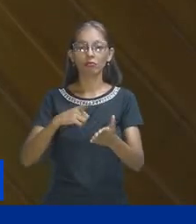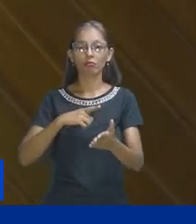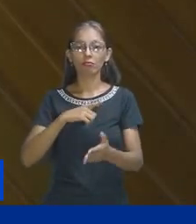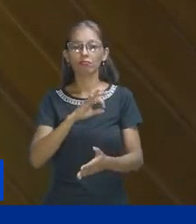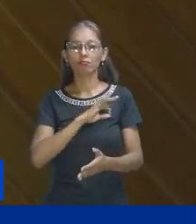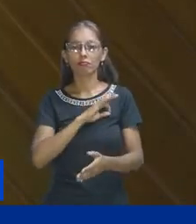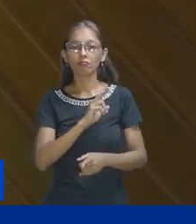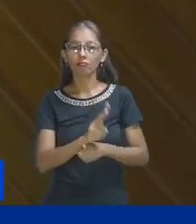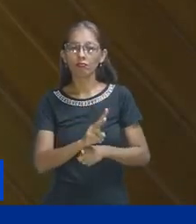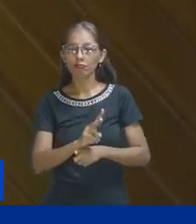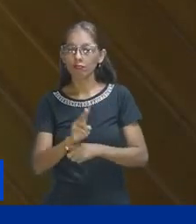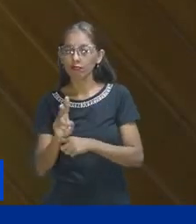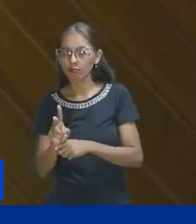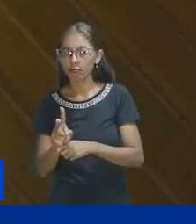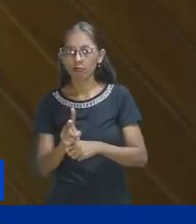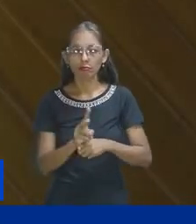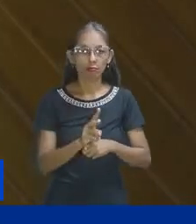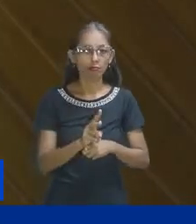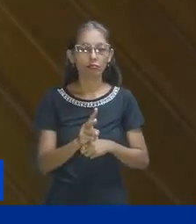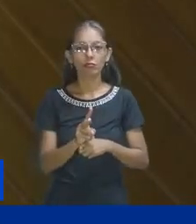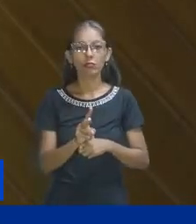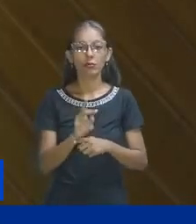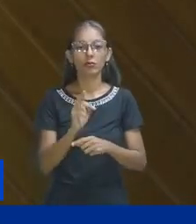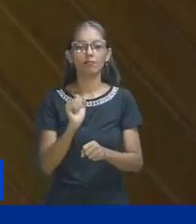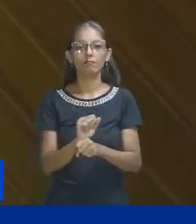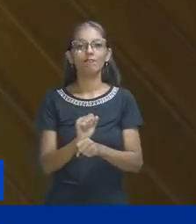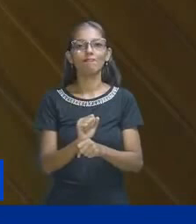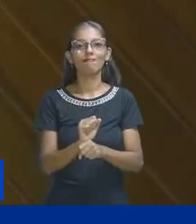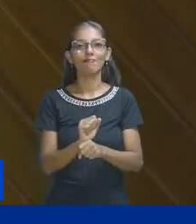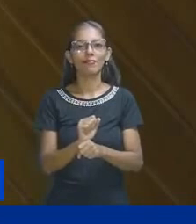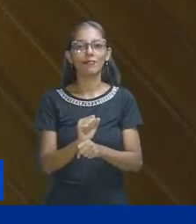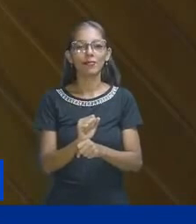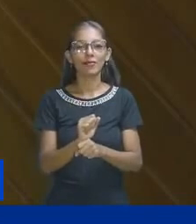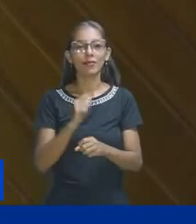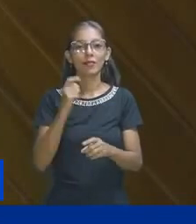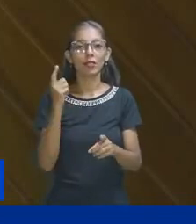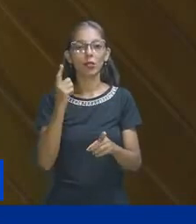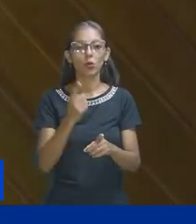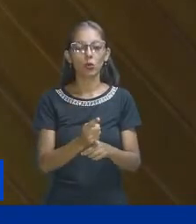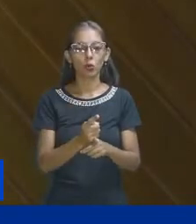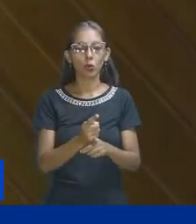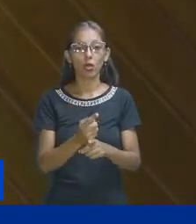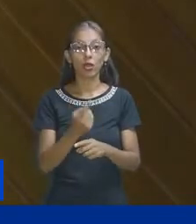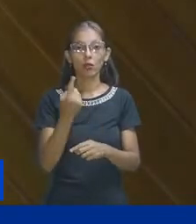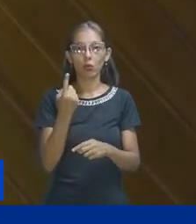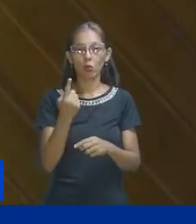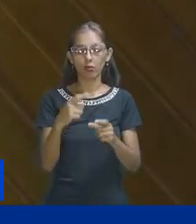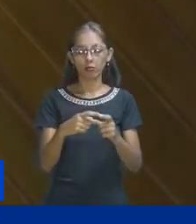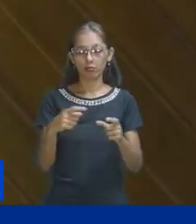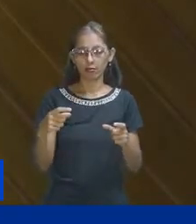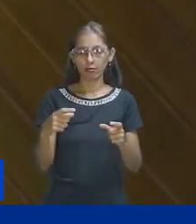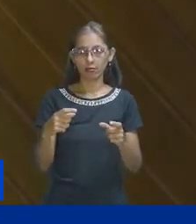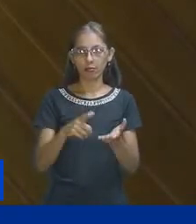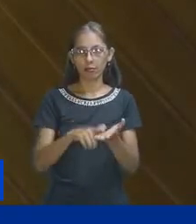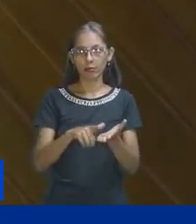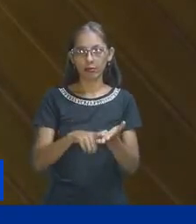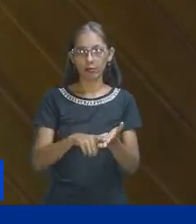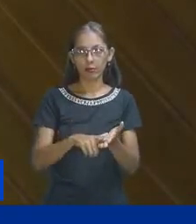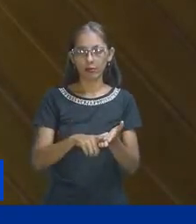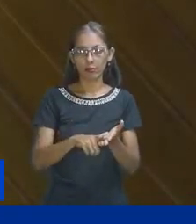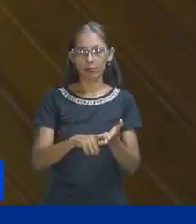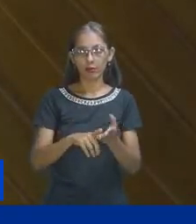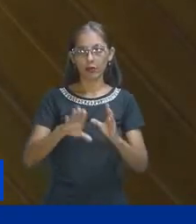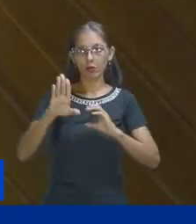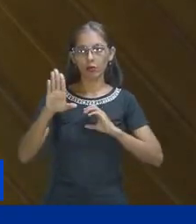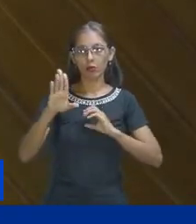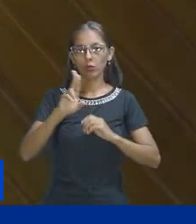Quando foram parados pela blitz, se verificou a existência de um único santinho, em nome aqui de Diogo